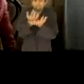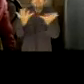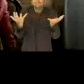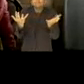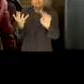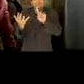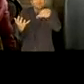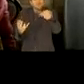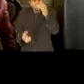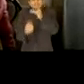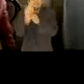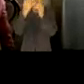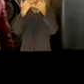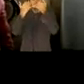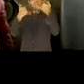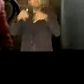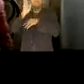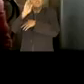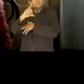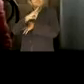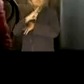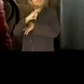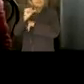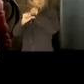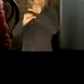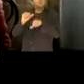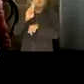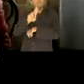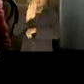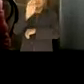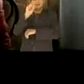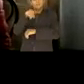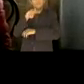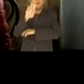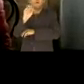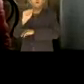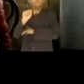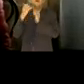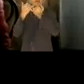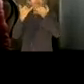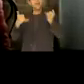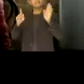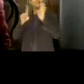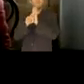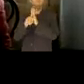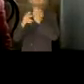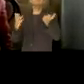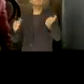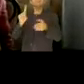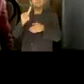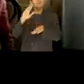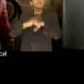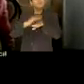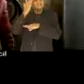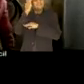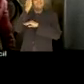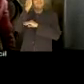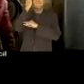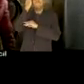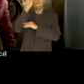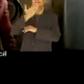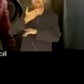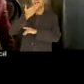lavouras. Aí depois que a energia chegou, a gente já passou tudo a bomba. Né? A bomba elétrica, né?